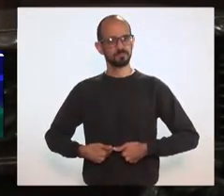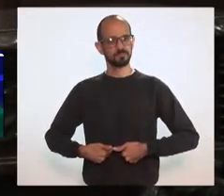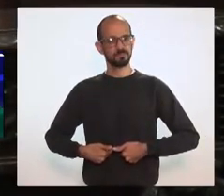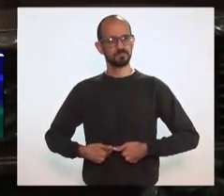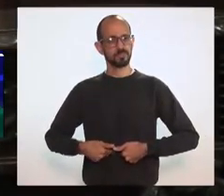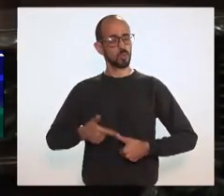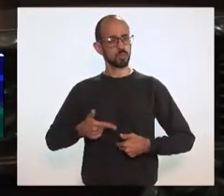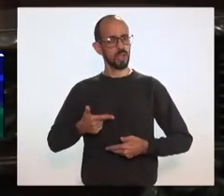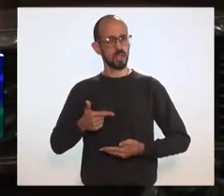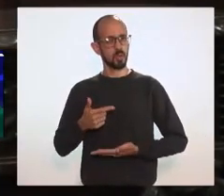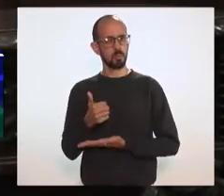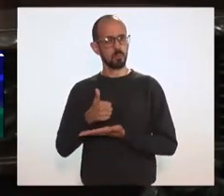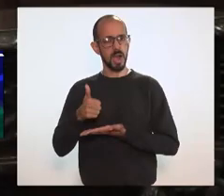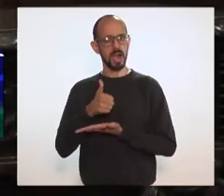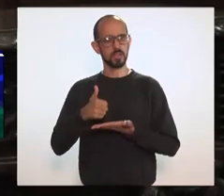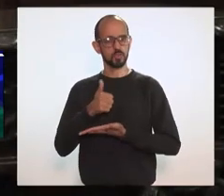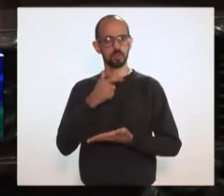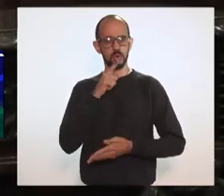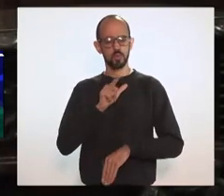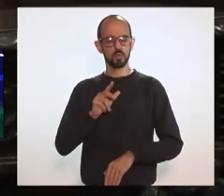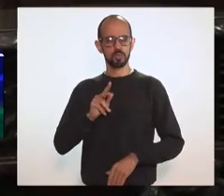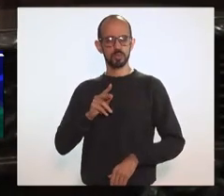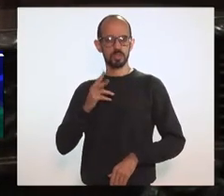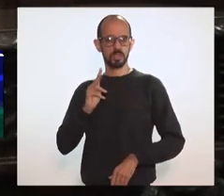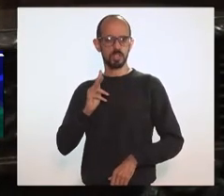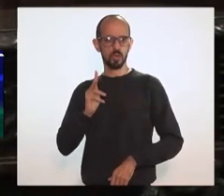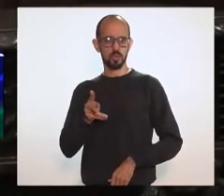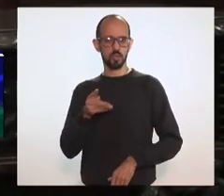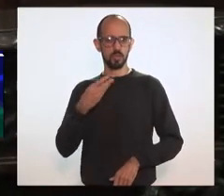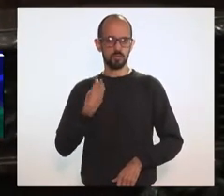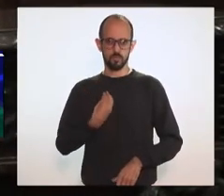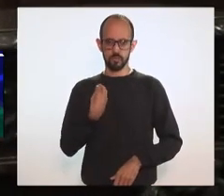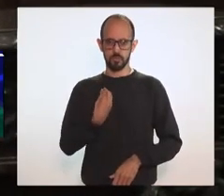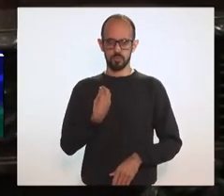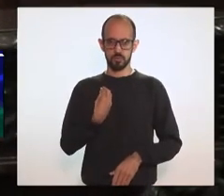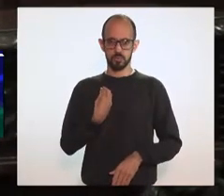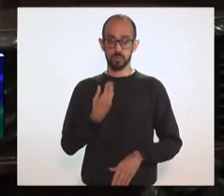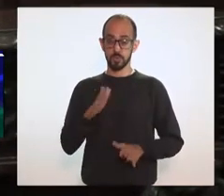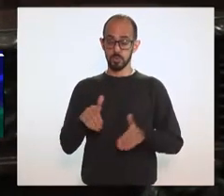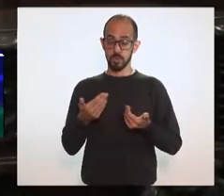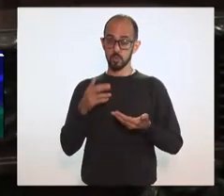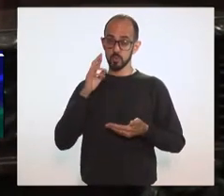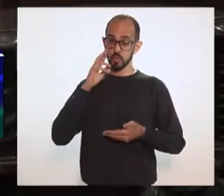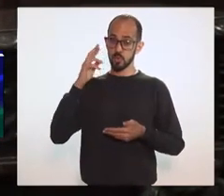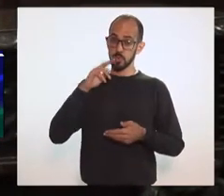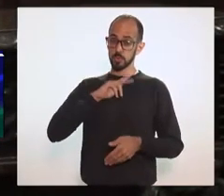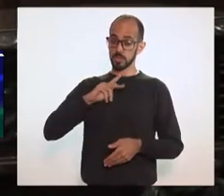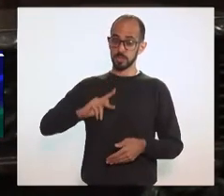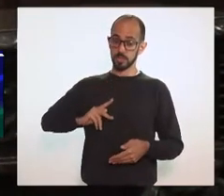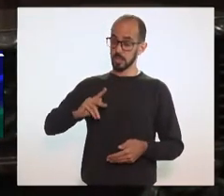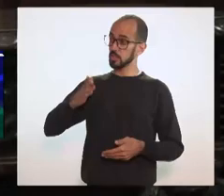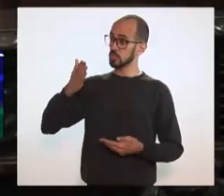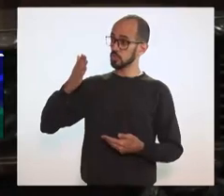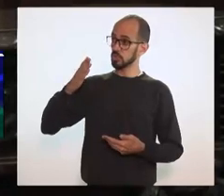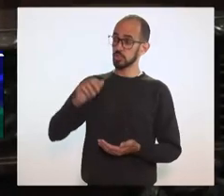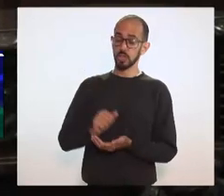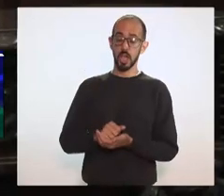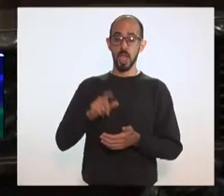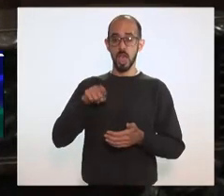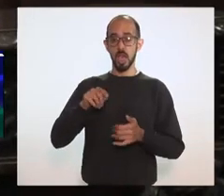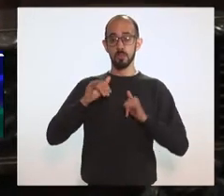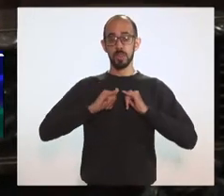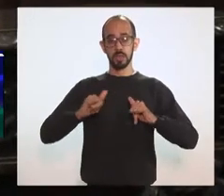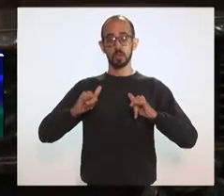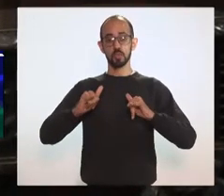mínimo para a sua sobrevivência. Então, senhor presidente, fica aqui uma denúncia